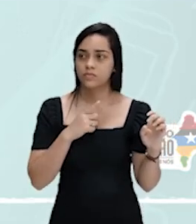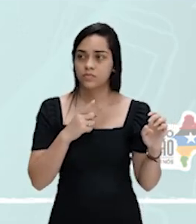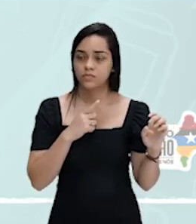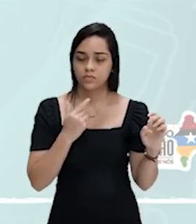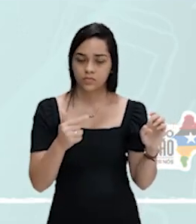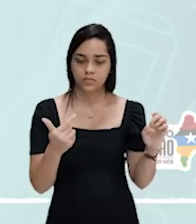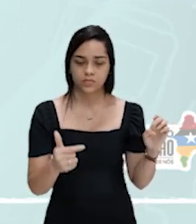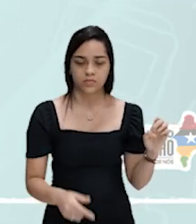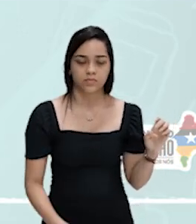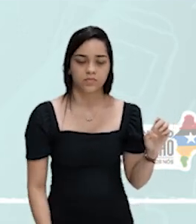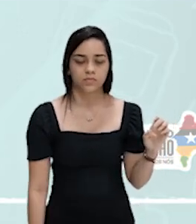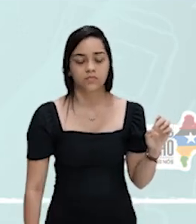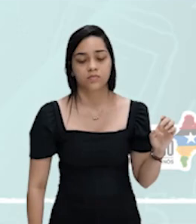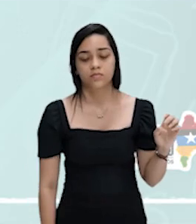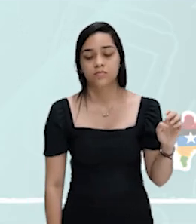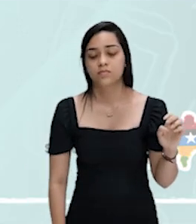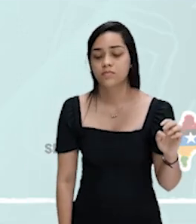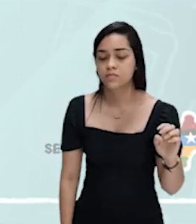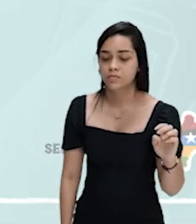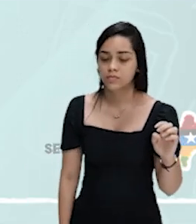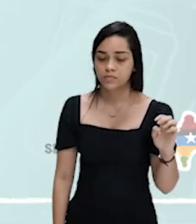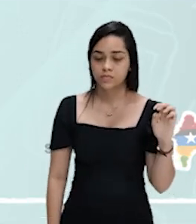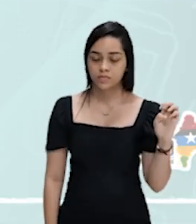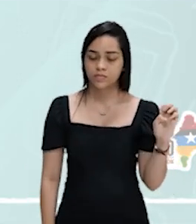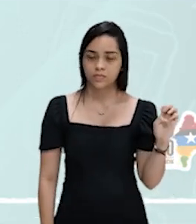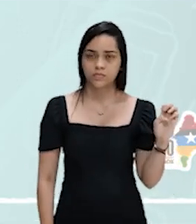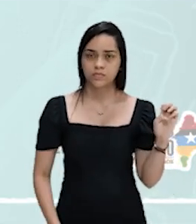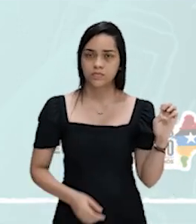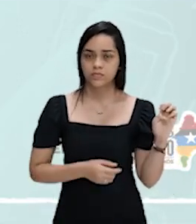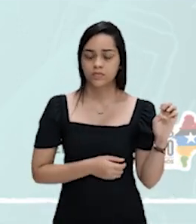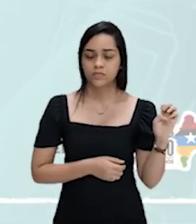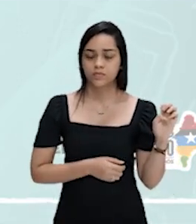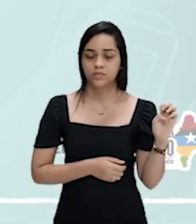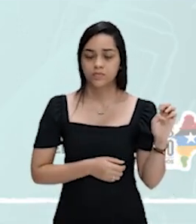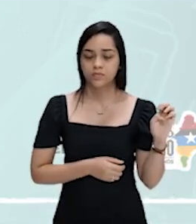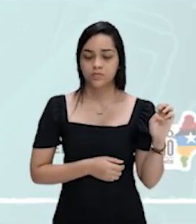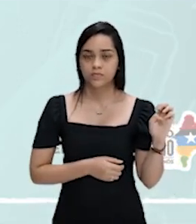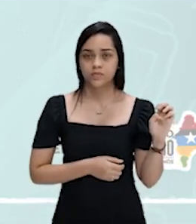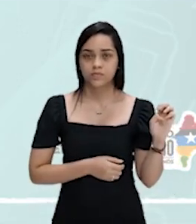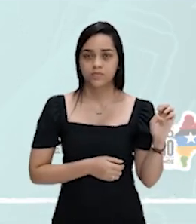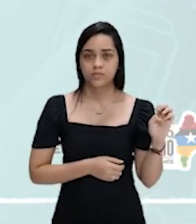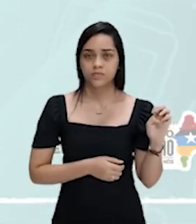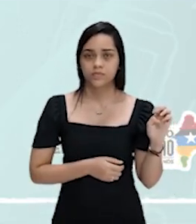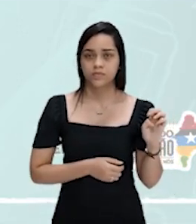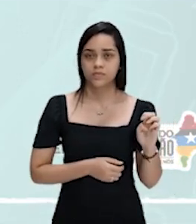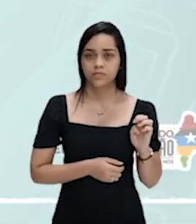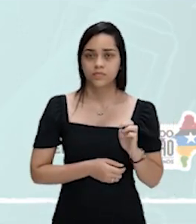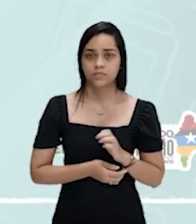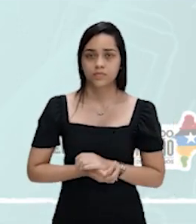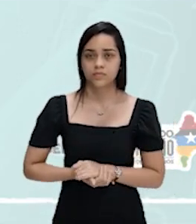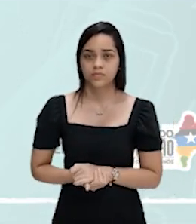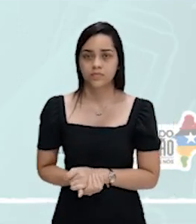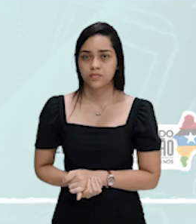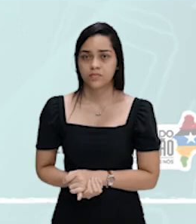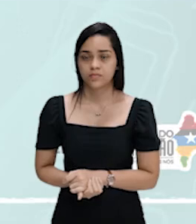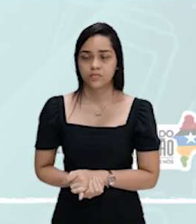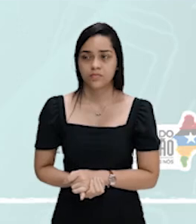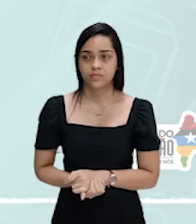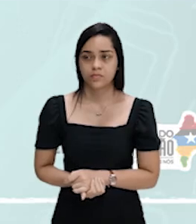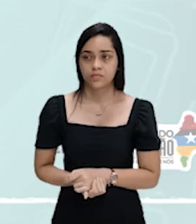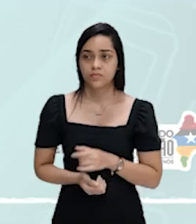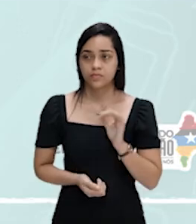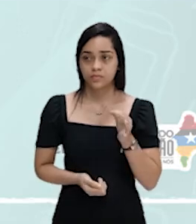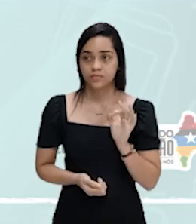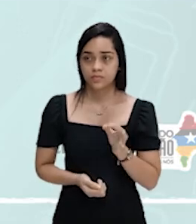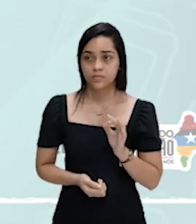que não tem Estados Unidos no qual constroem muros que fortalecem a repressão tá